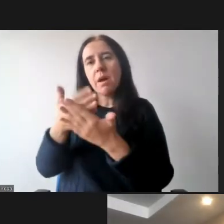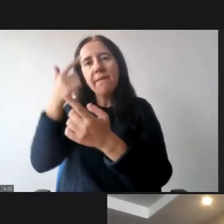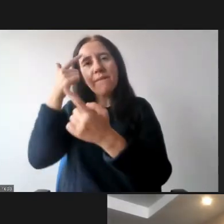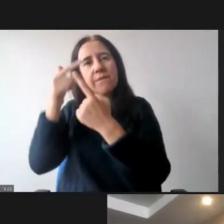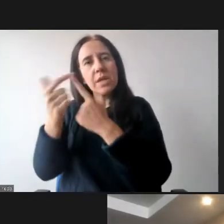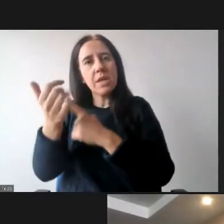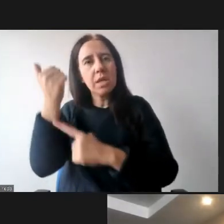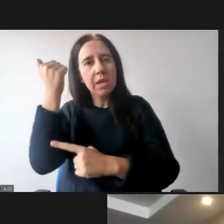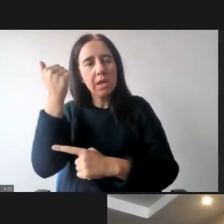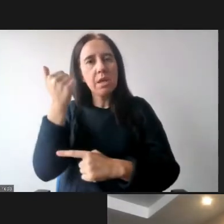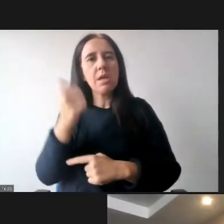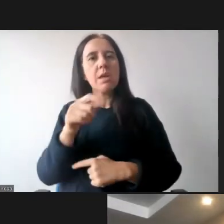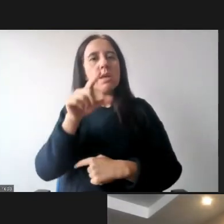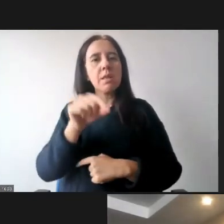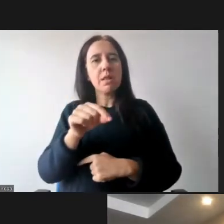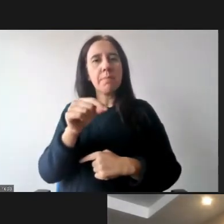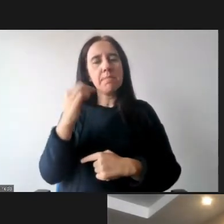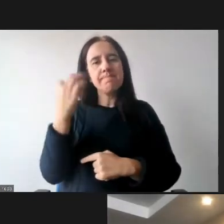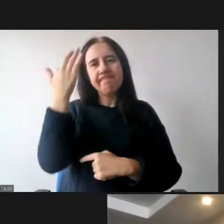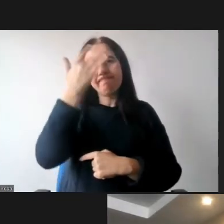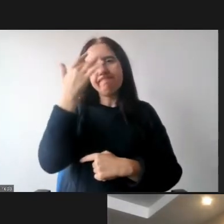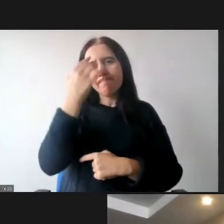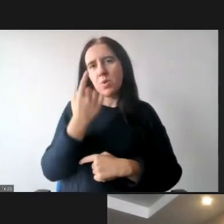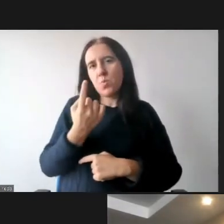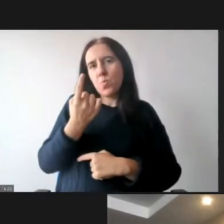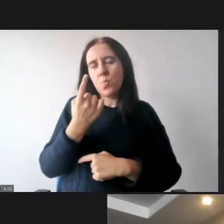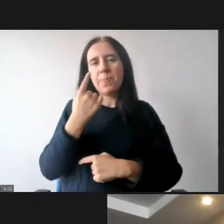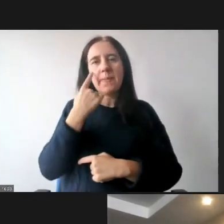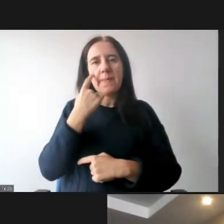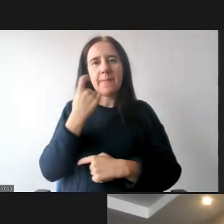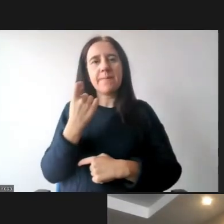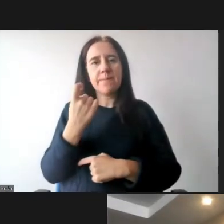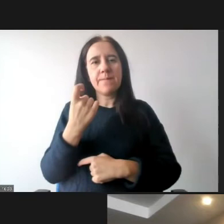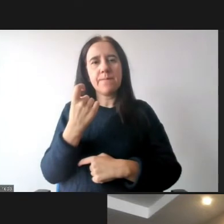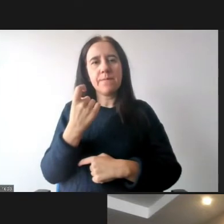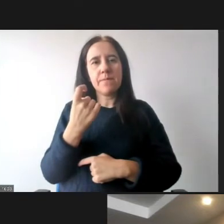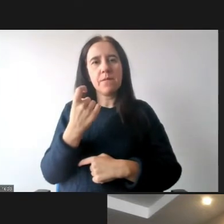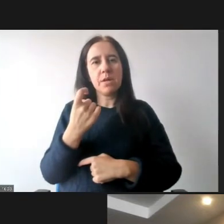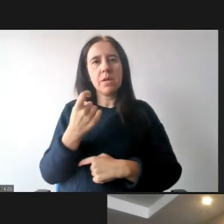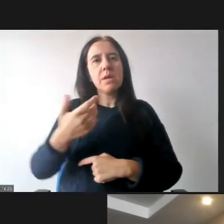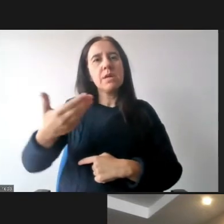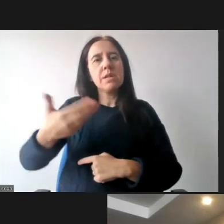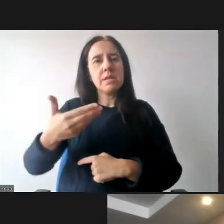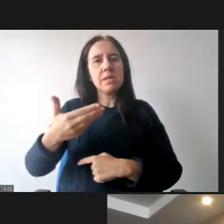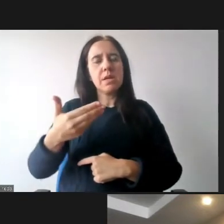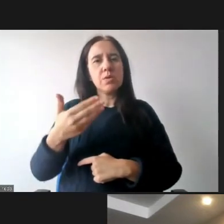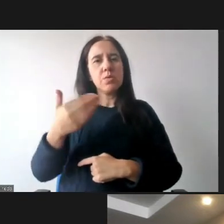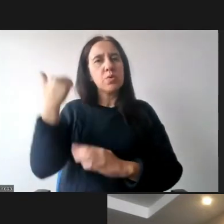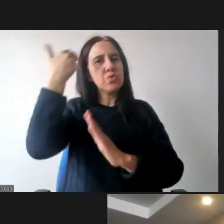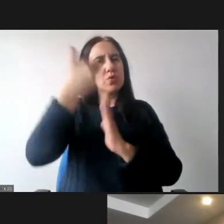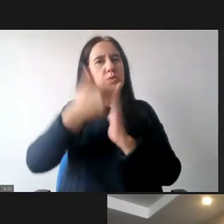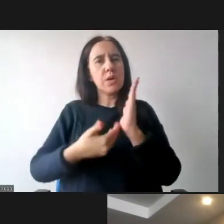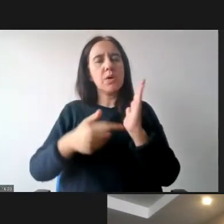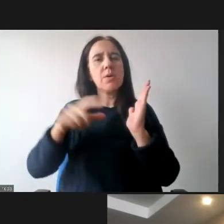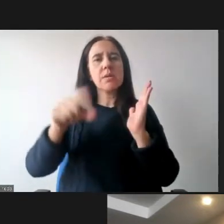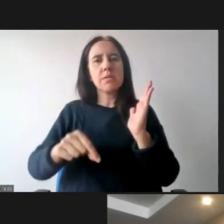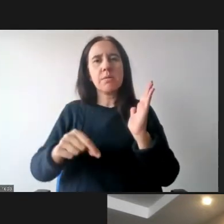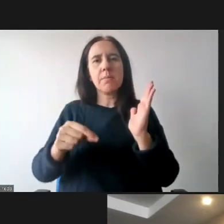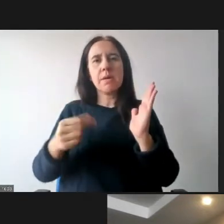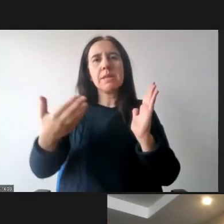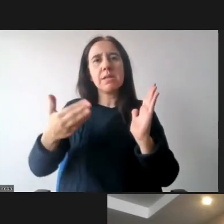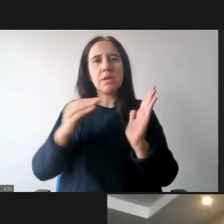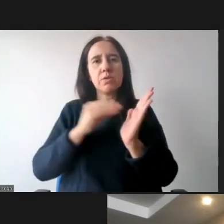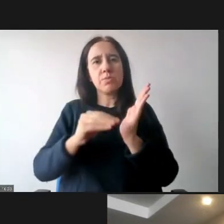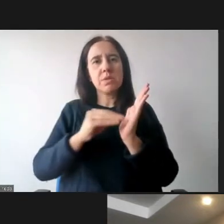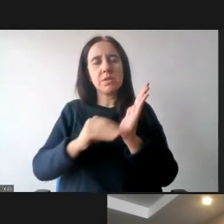uma questão que se coloca, e que ainda assim me parece se coloca de forma diferente no direito constitucional ou no direito administrativo, é saber